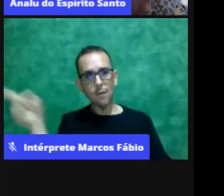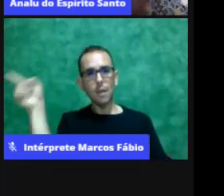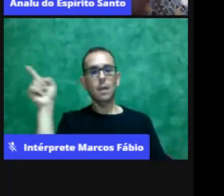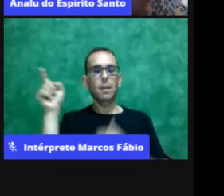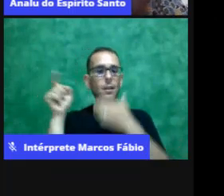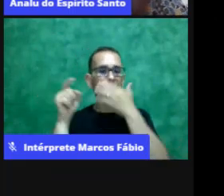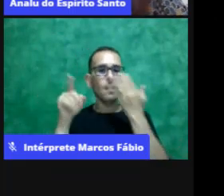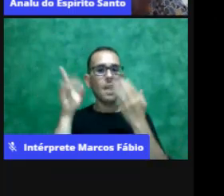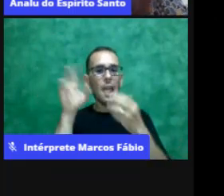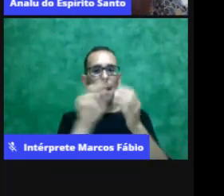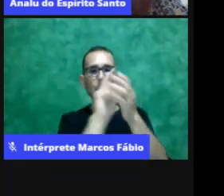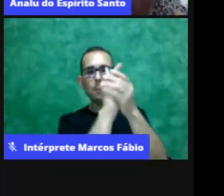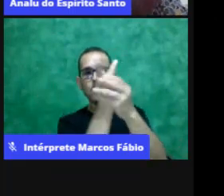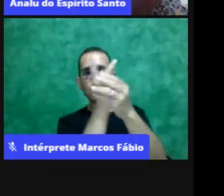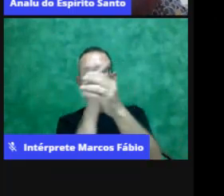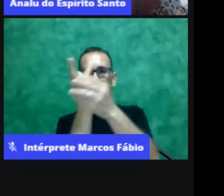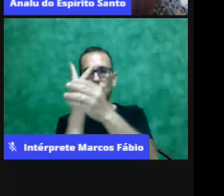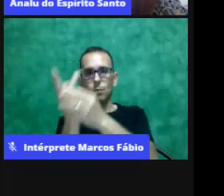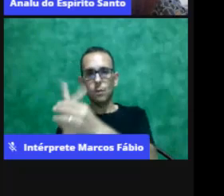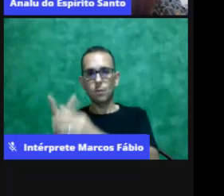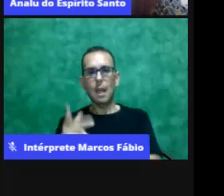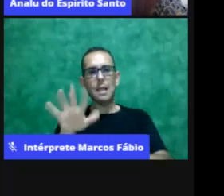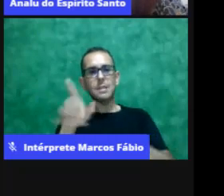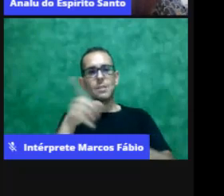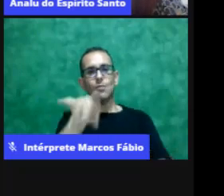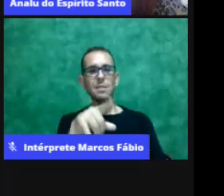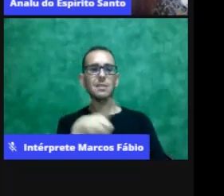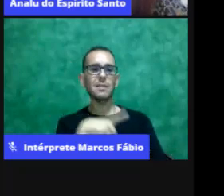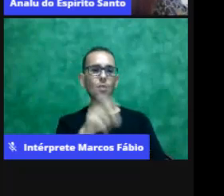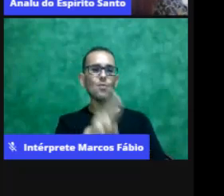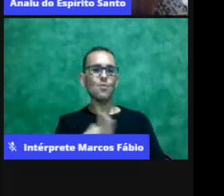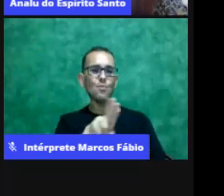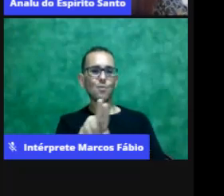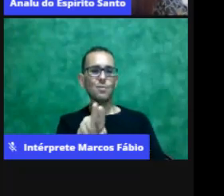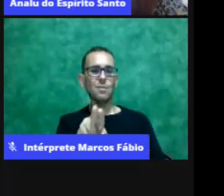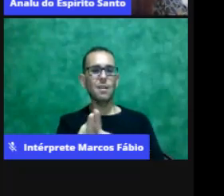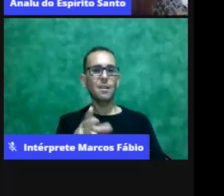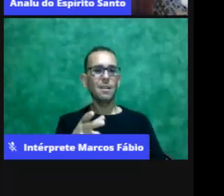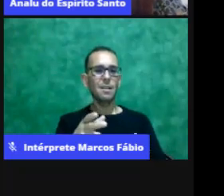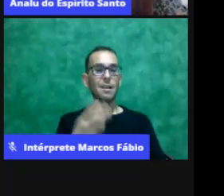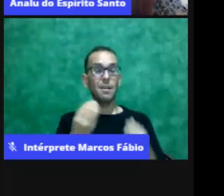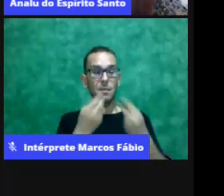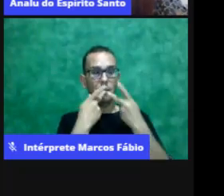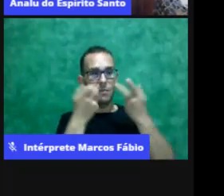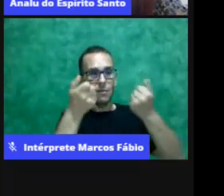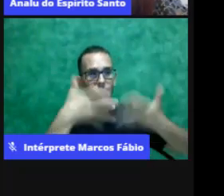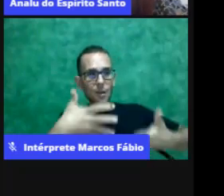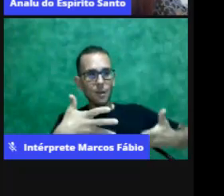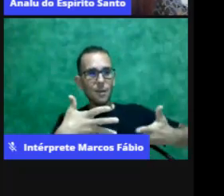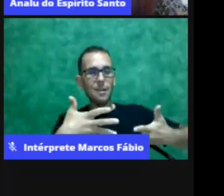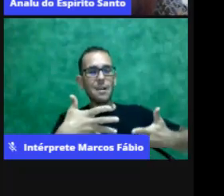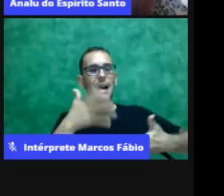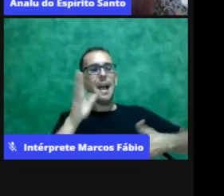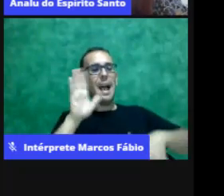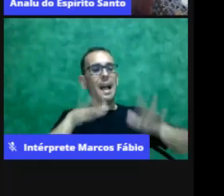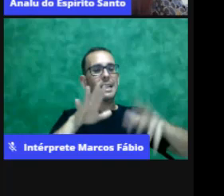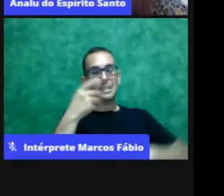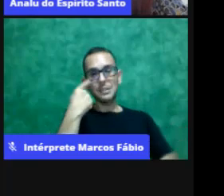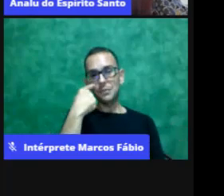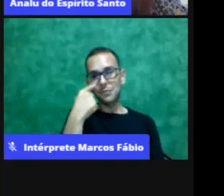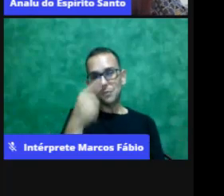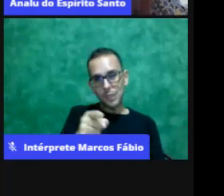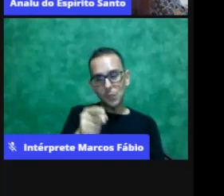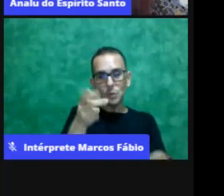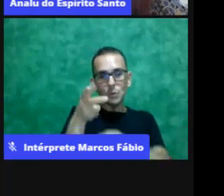esses aplicativos, que muitos deles vocês usam, né? Como a Giovana falou, a gente até viu dos vídeos